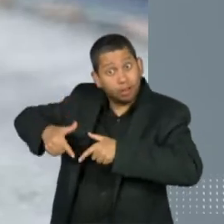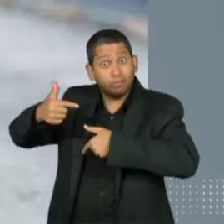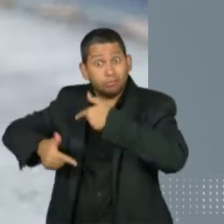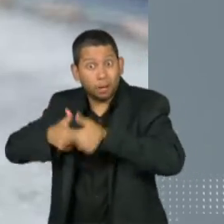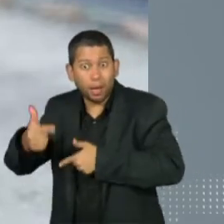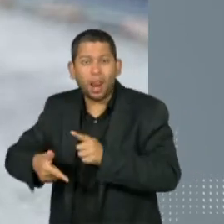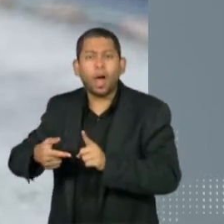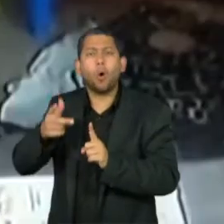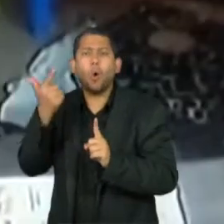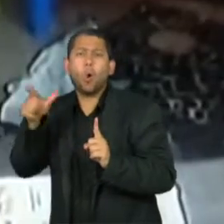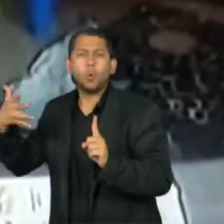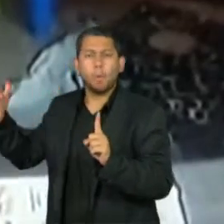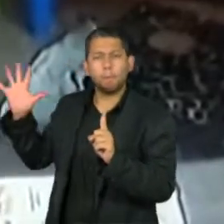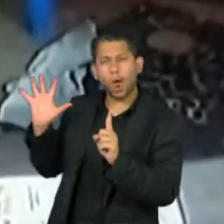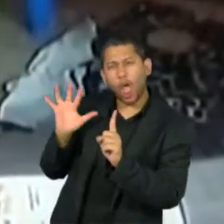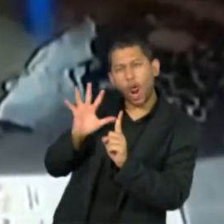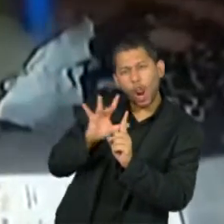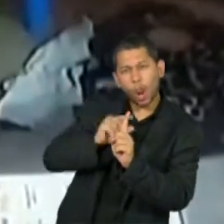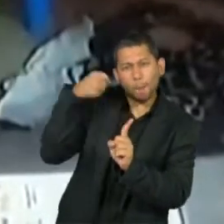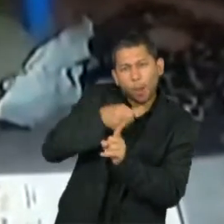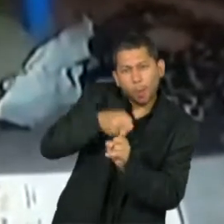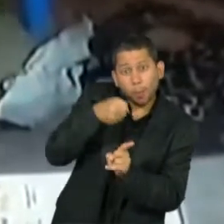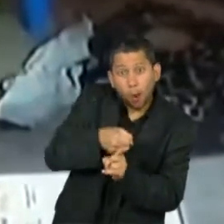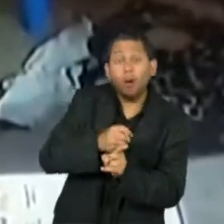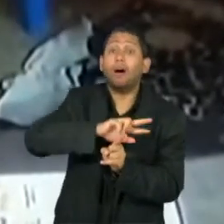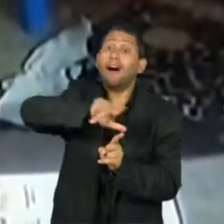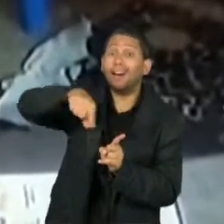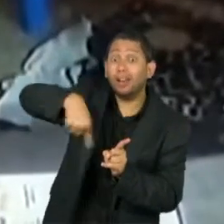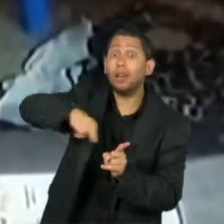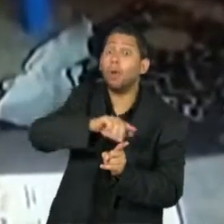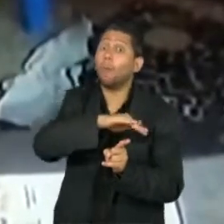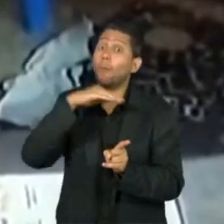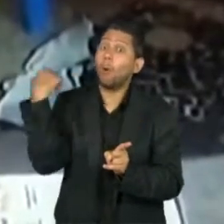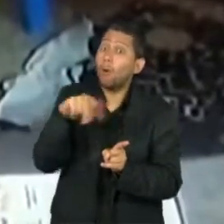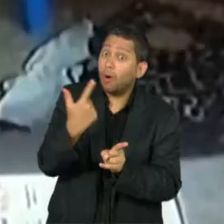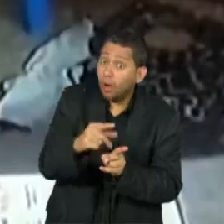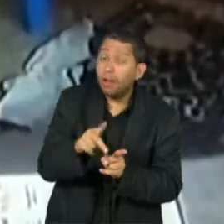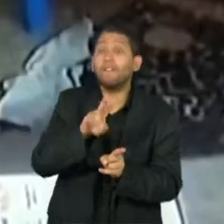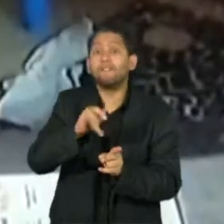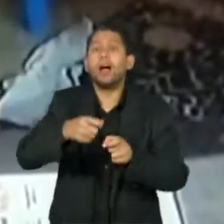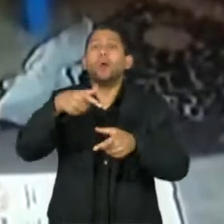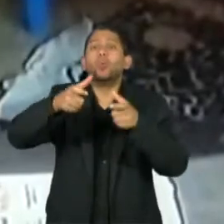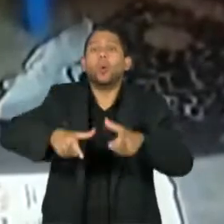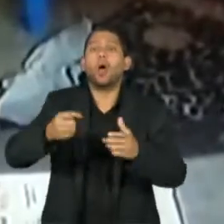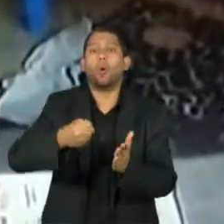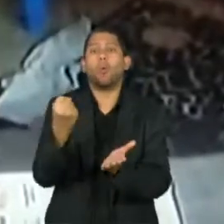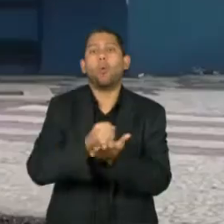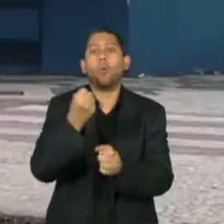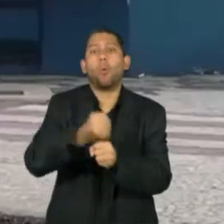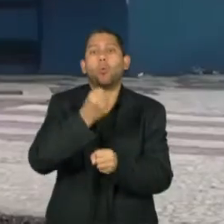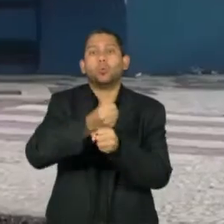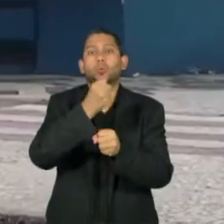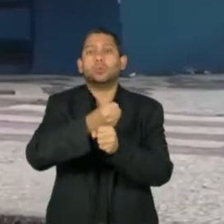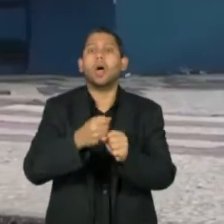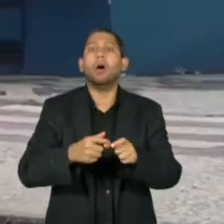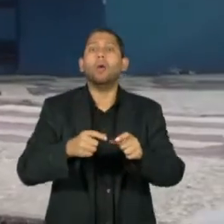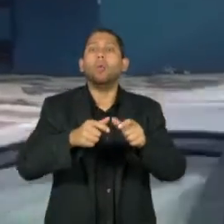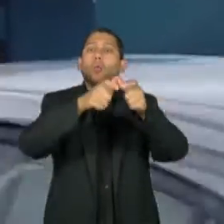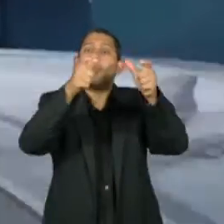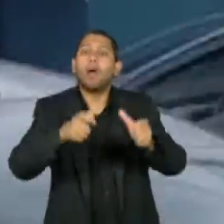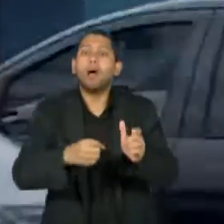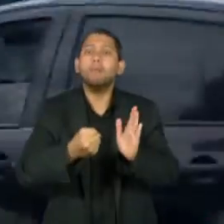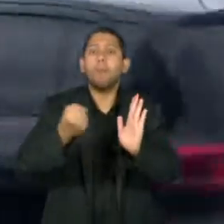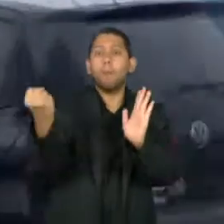por espancamento, será construído um memorial para homenagear a cultura congolesa e africana. O